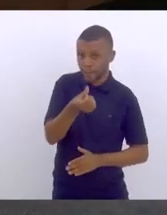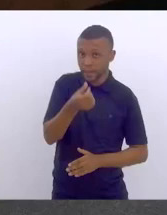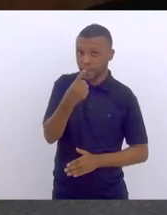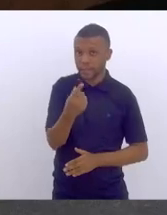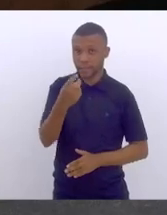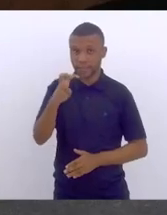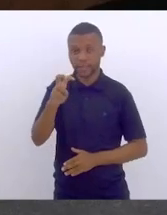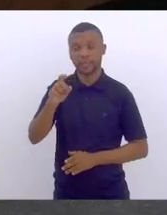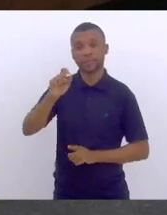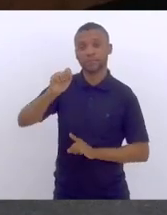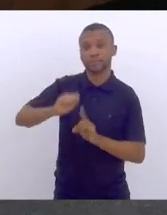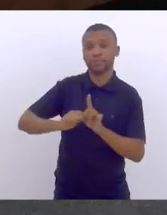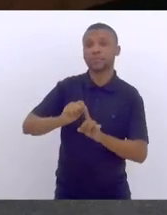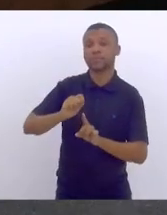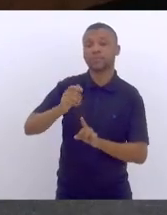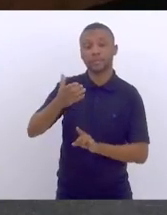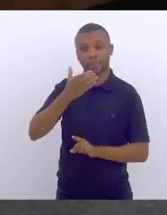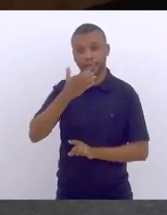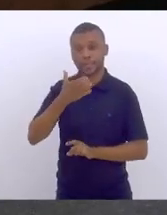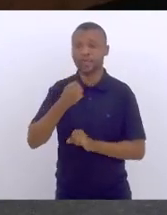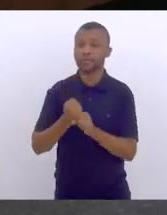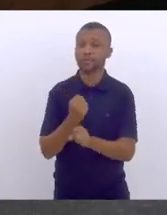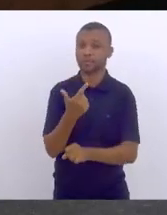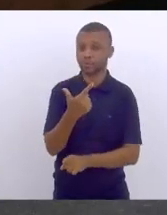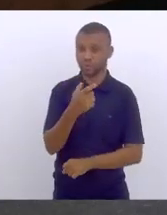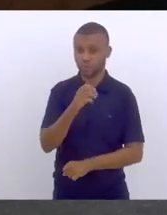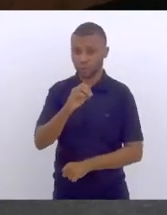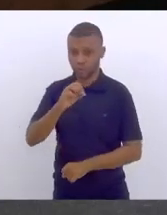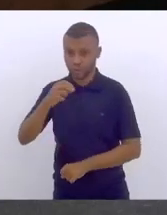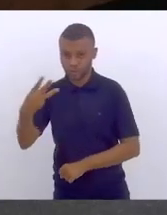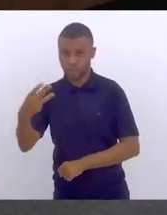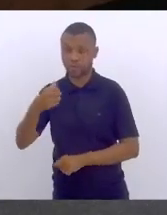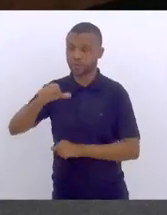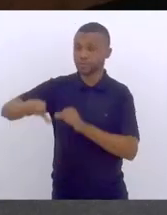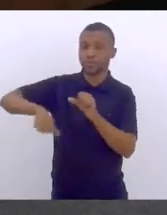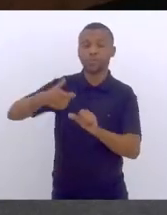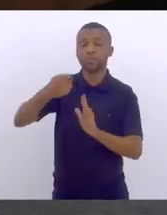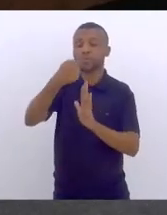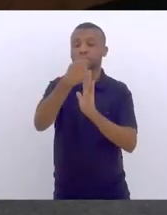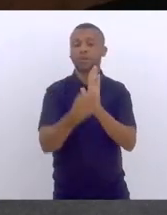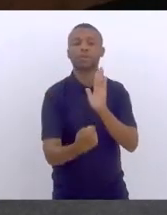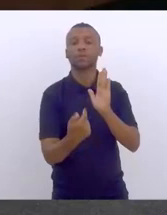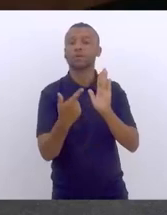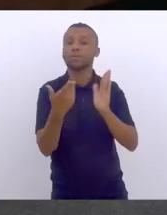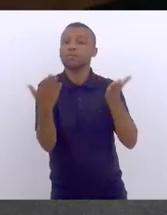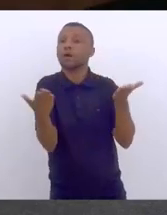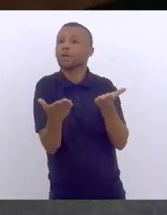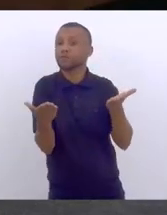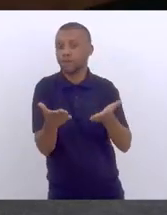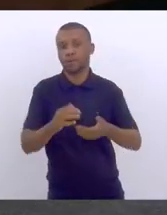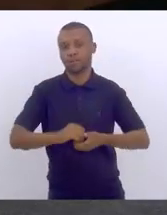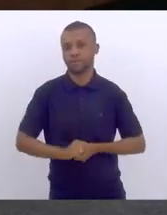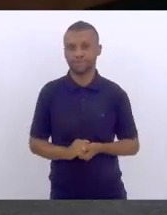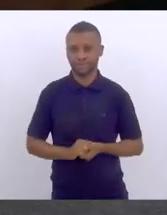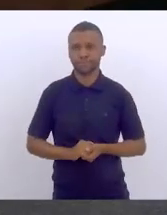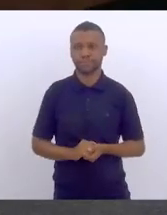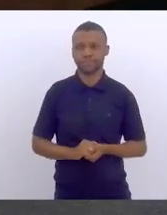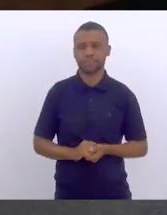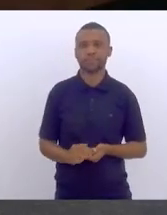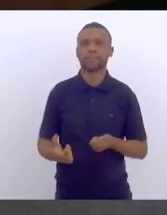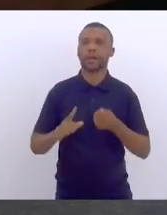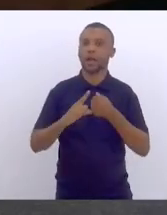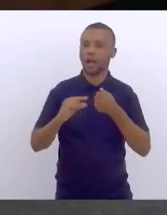de 6 de dezembro de 2003, que passa a ter a seguinte redação.